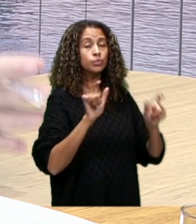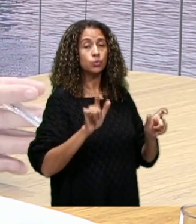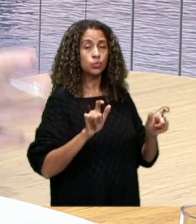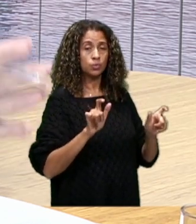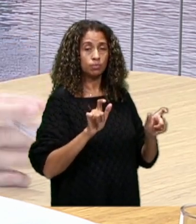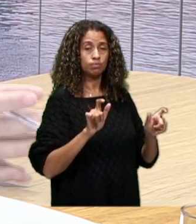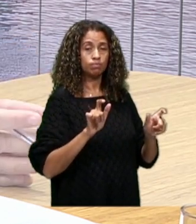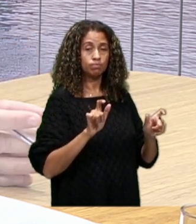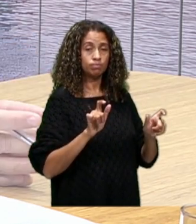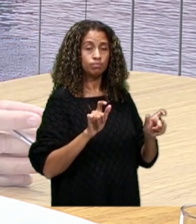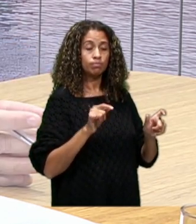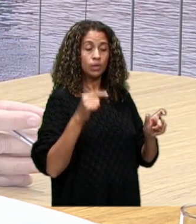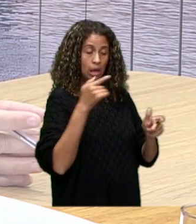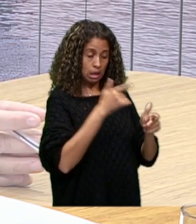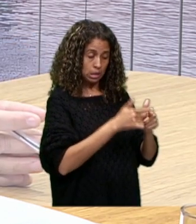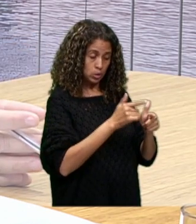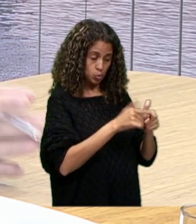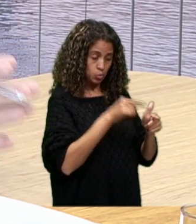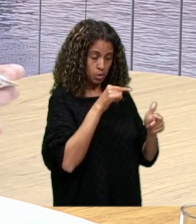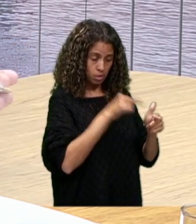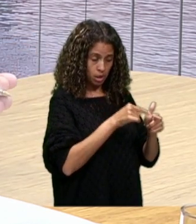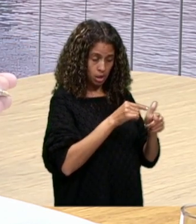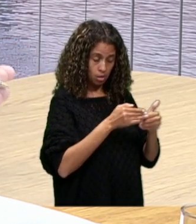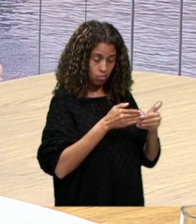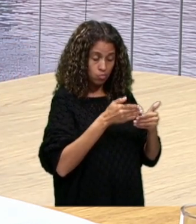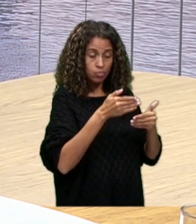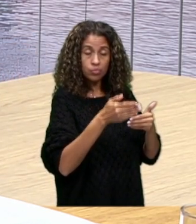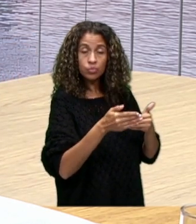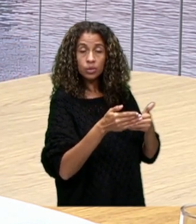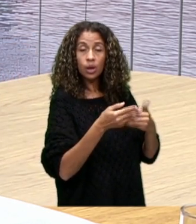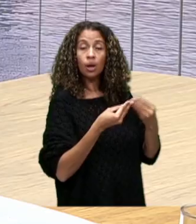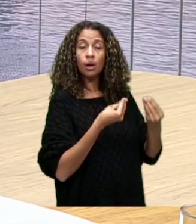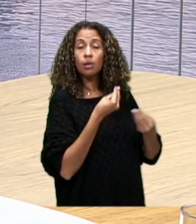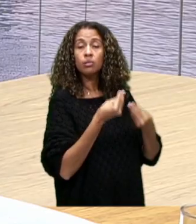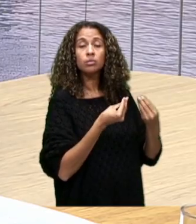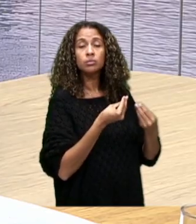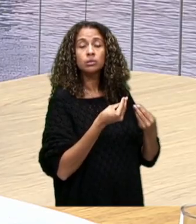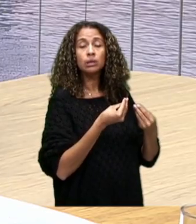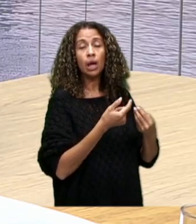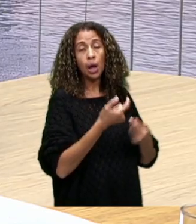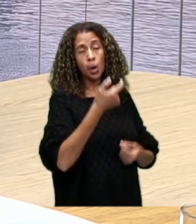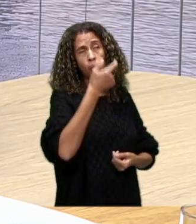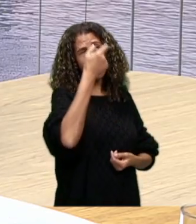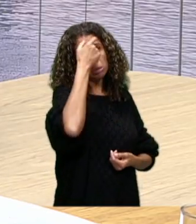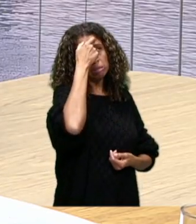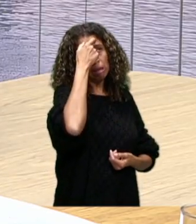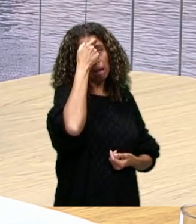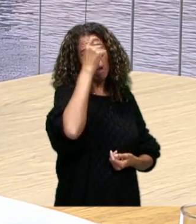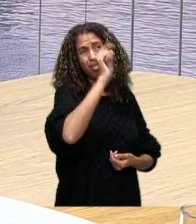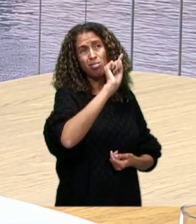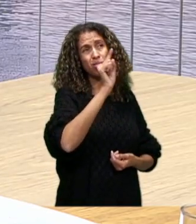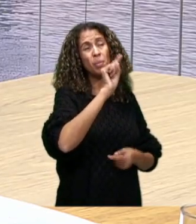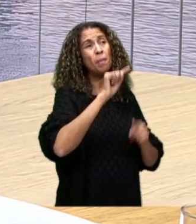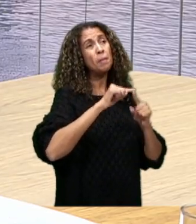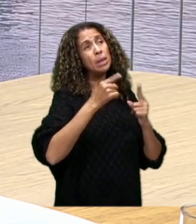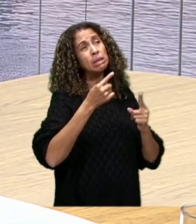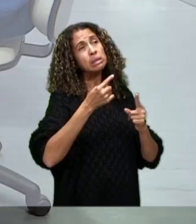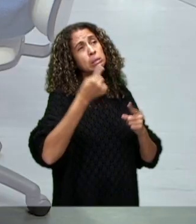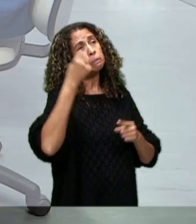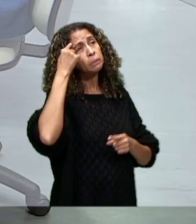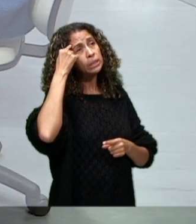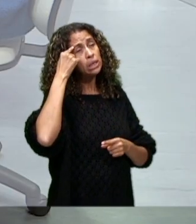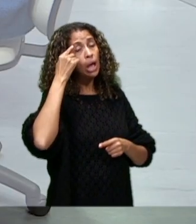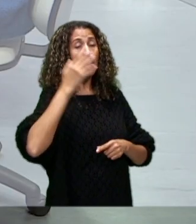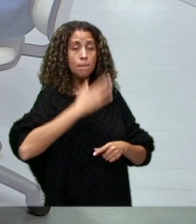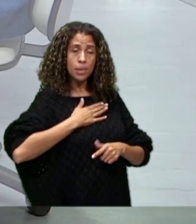desse problema que está sendo colocado, não se conscientizem, mas realmente vejam aquilo também como um